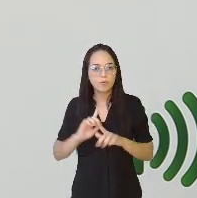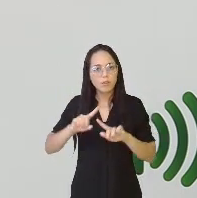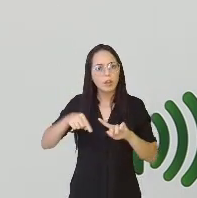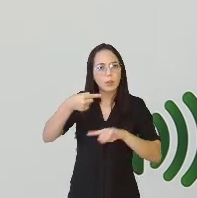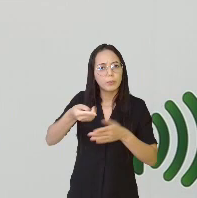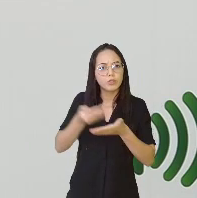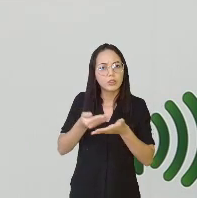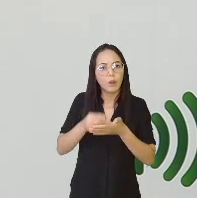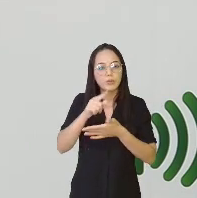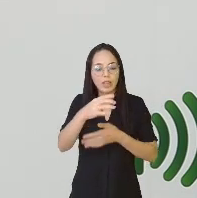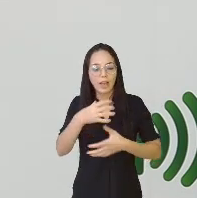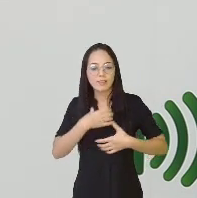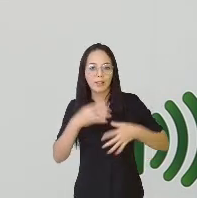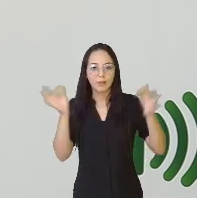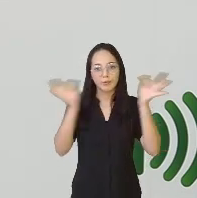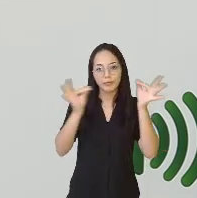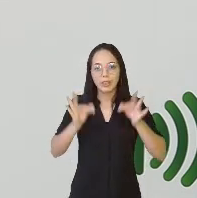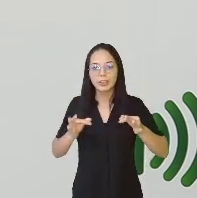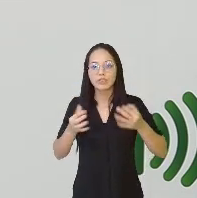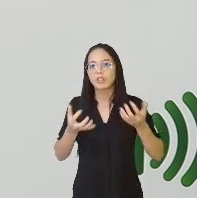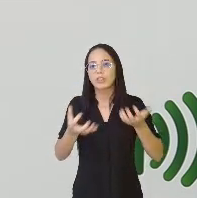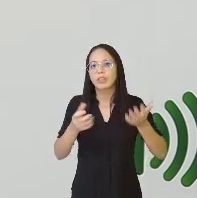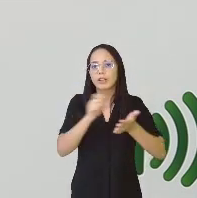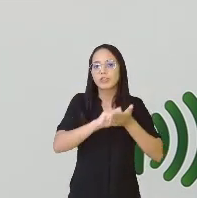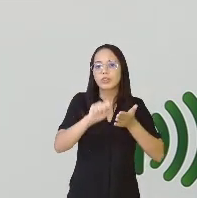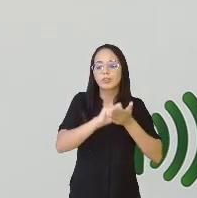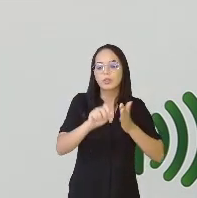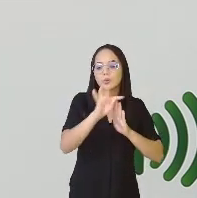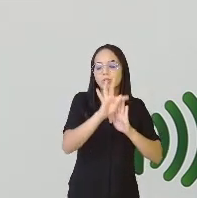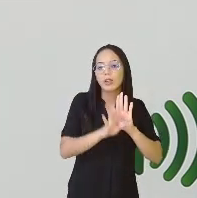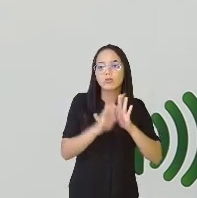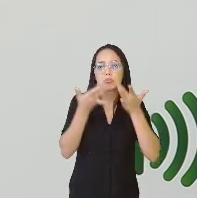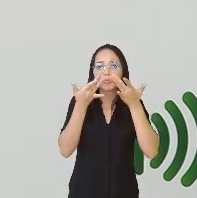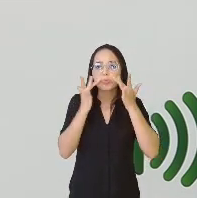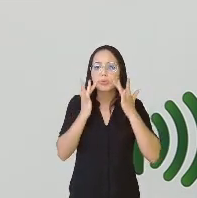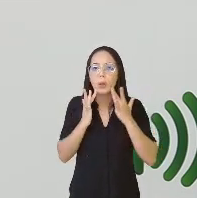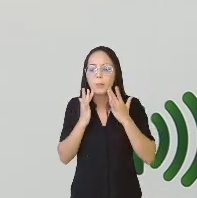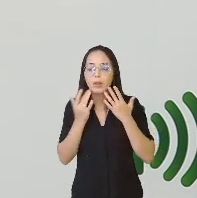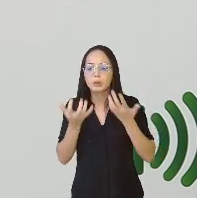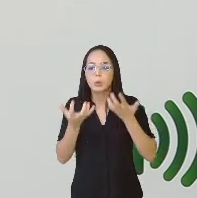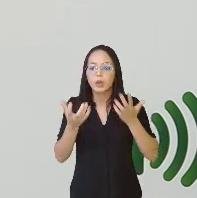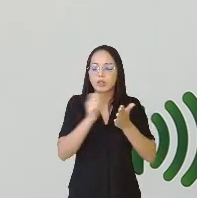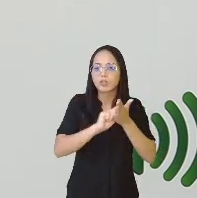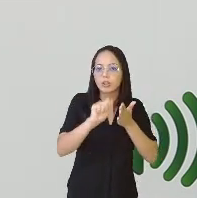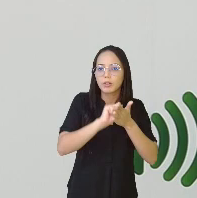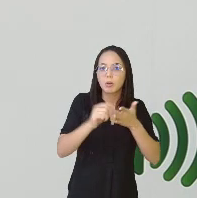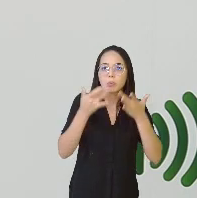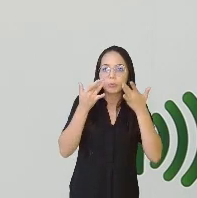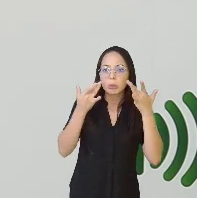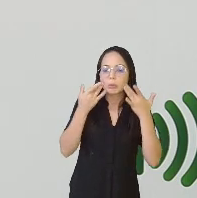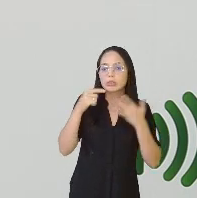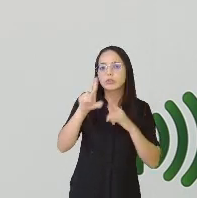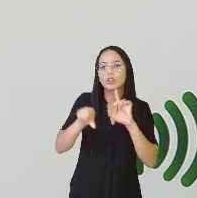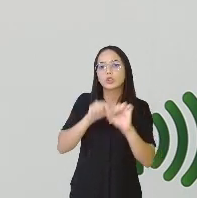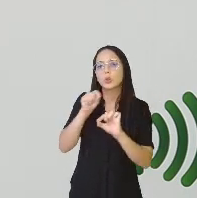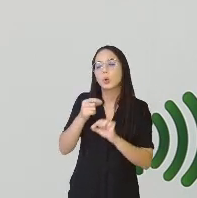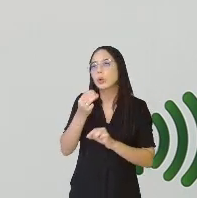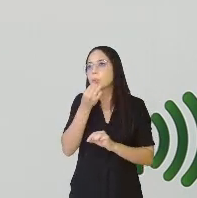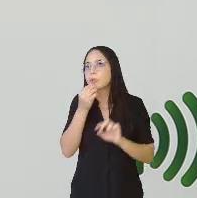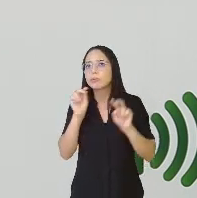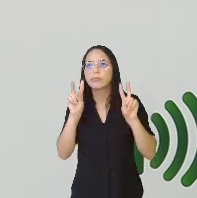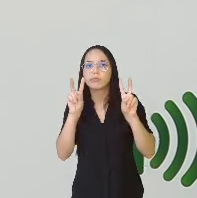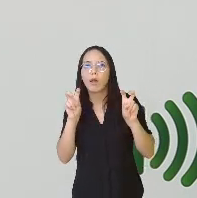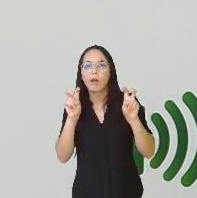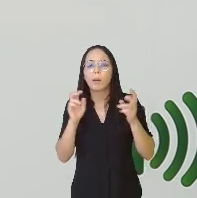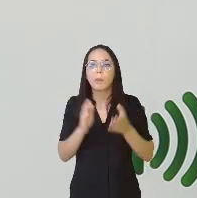se animou e você quer escrever um texto dramático, você quer escrever uma peça teatral. E você escolheu, por exemplo, como